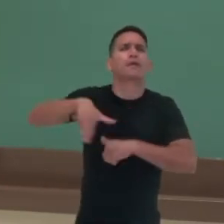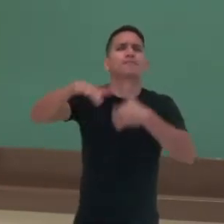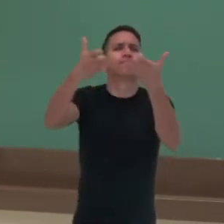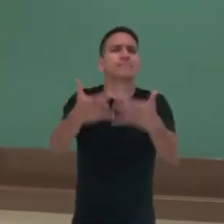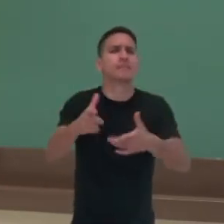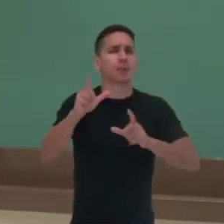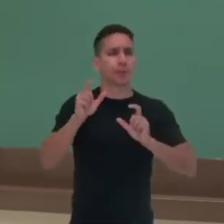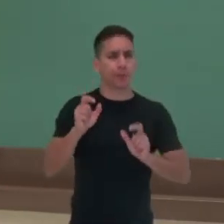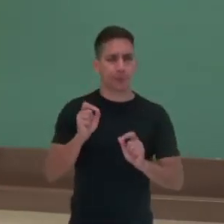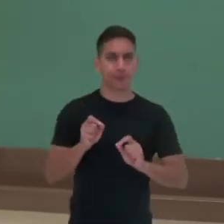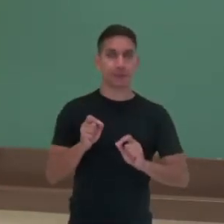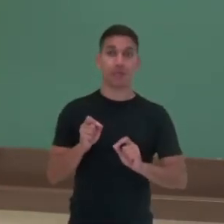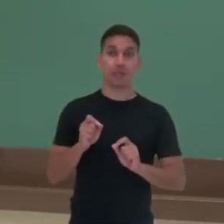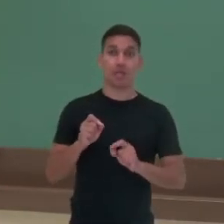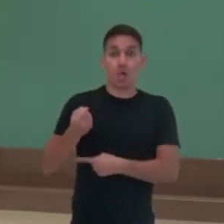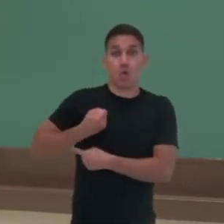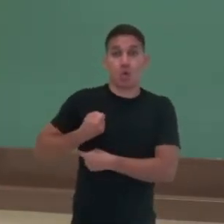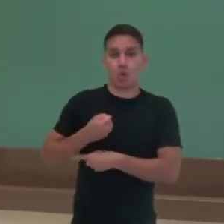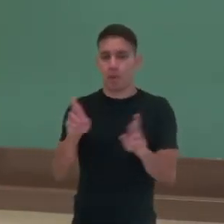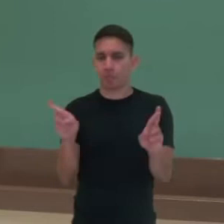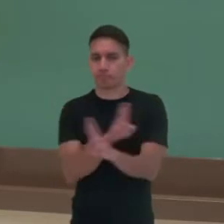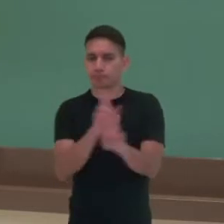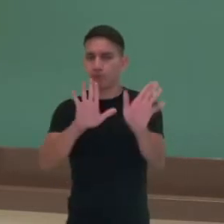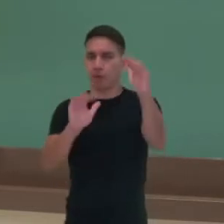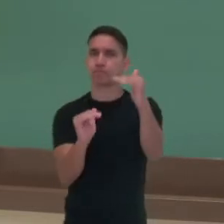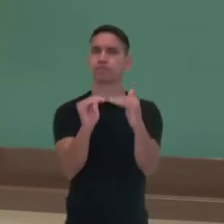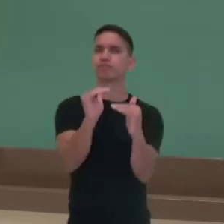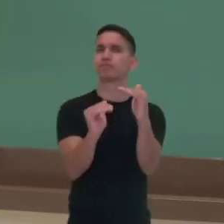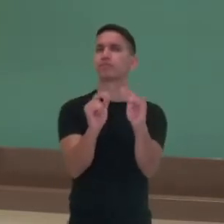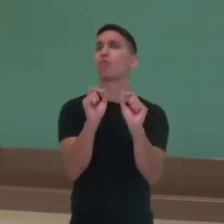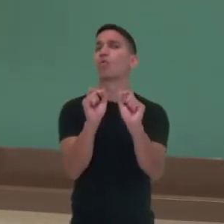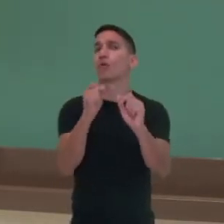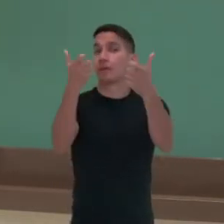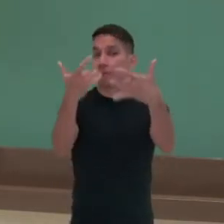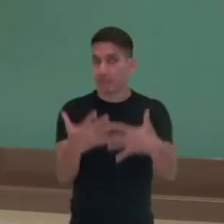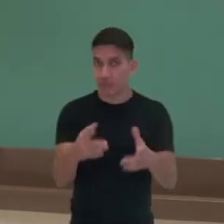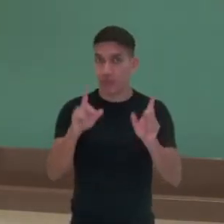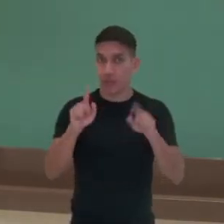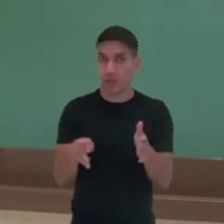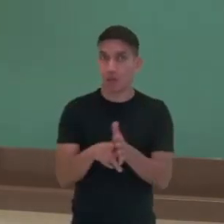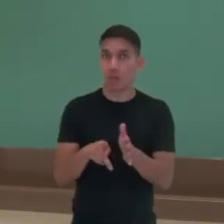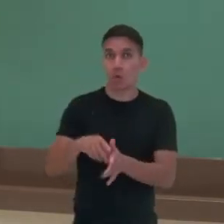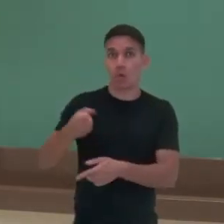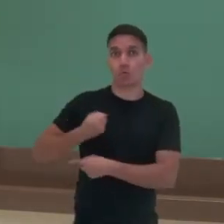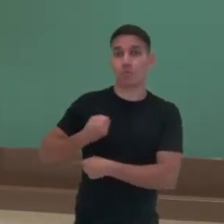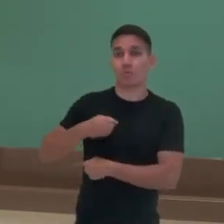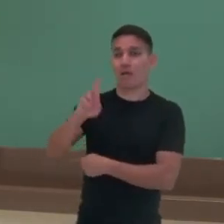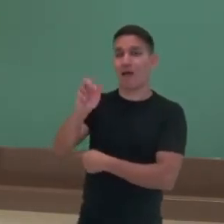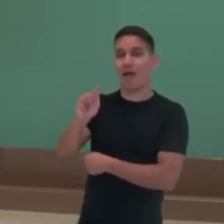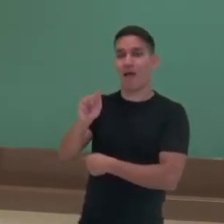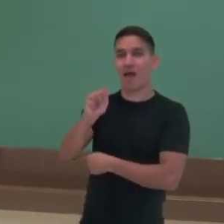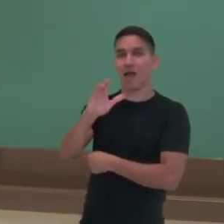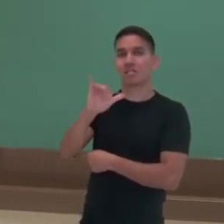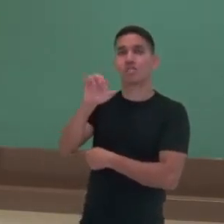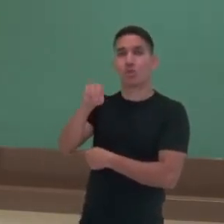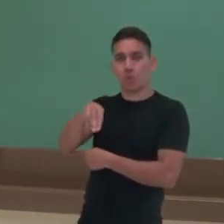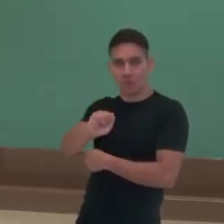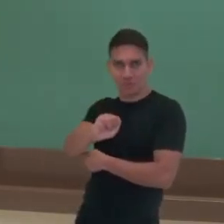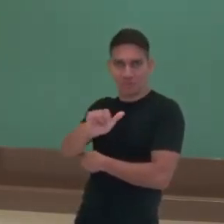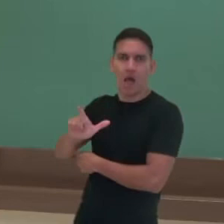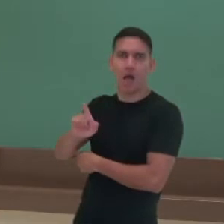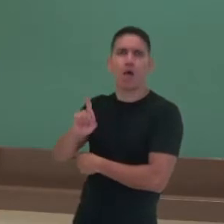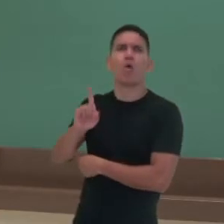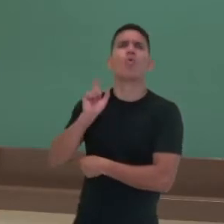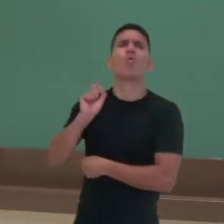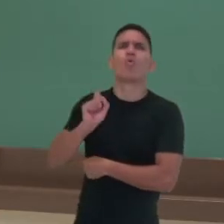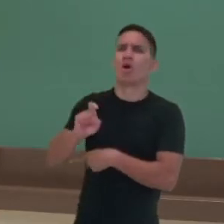A definição de números diretamente proporcionais diz que os números racionais x, y e z, quem